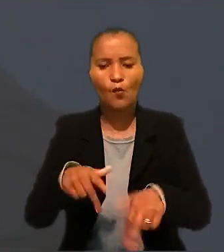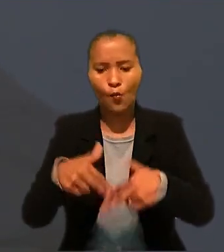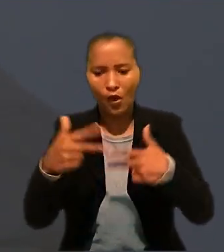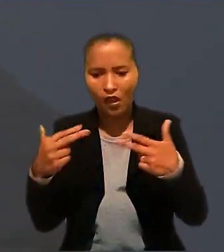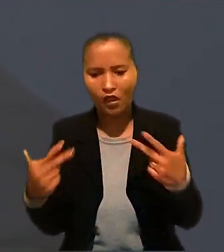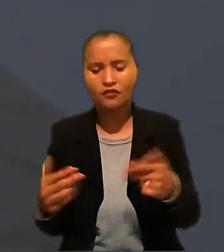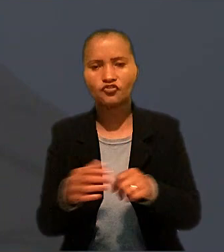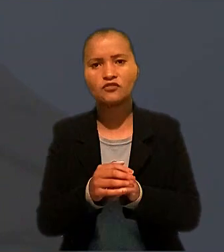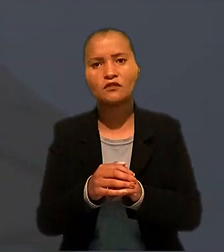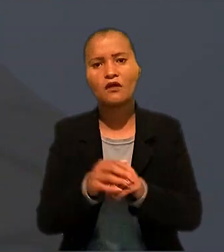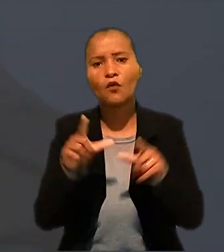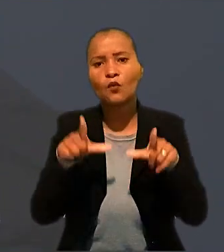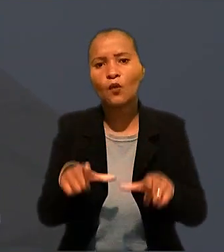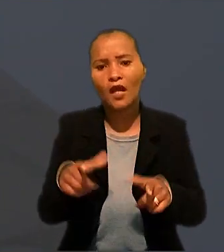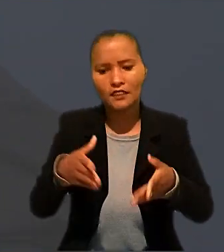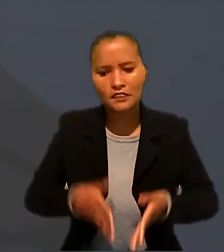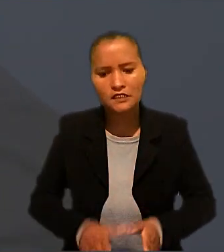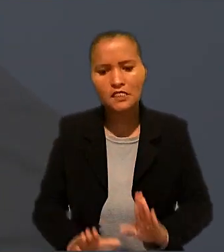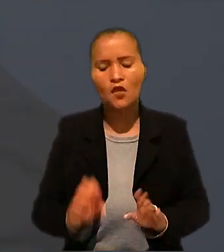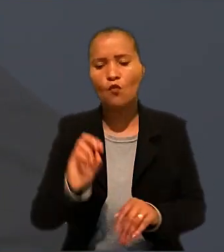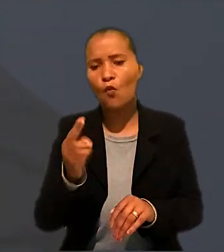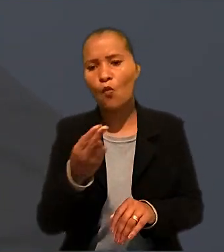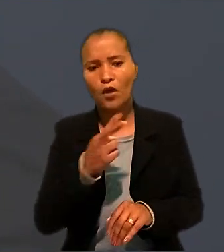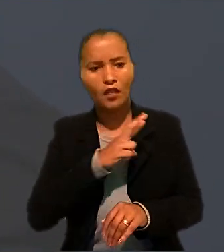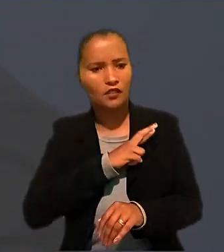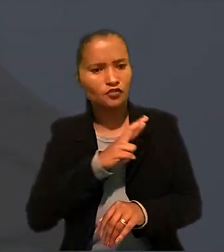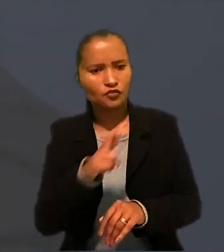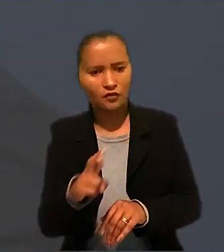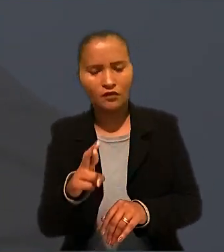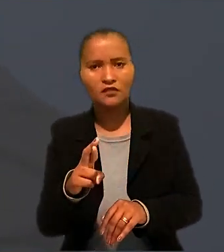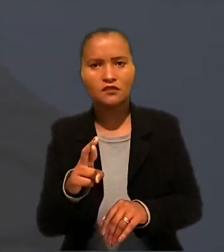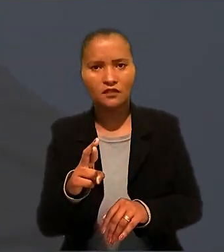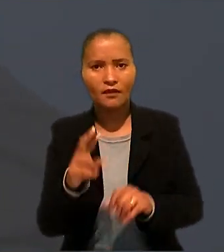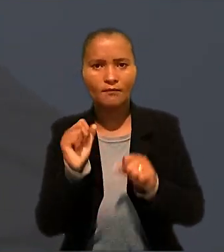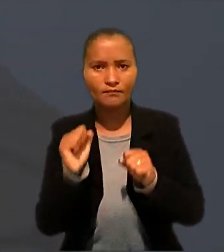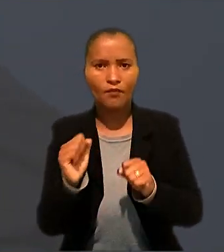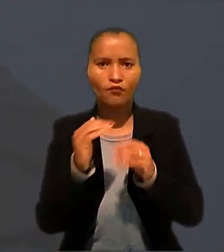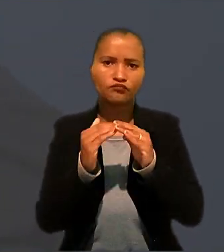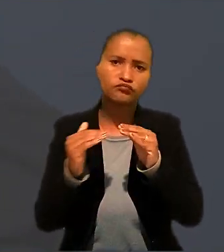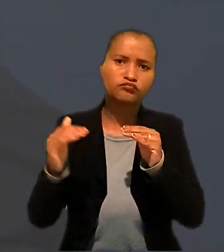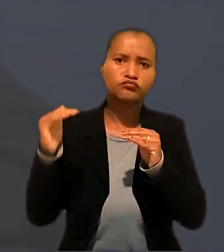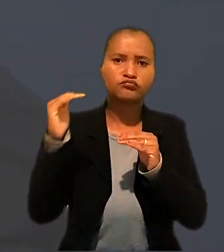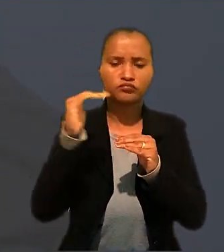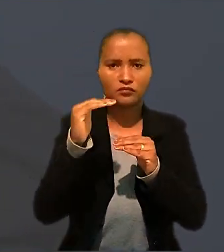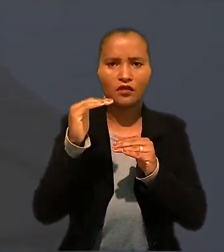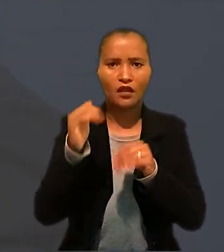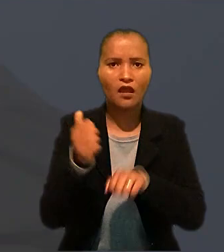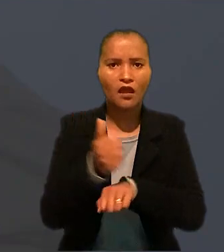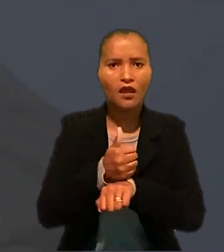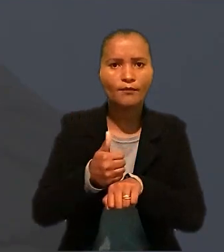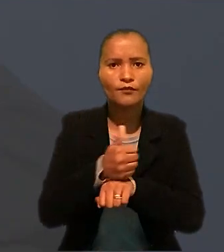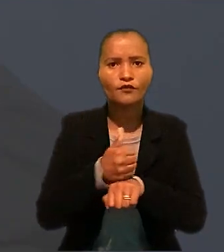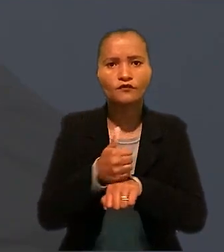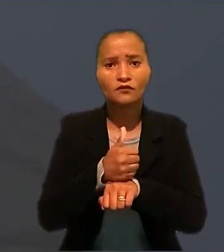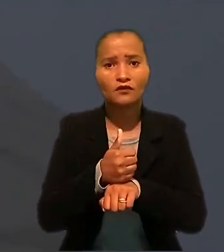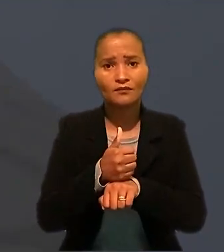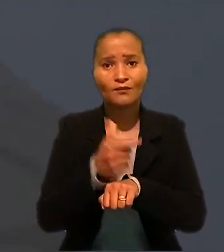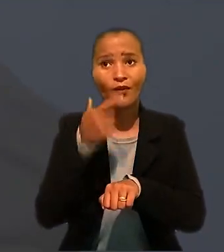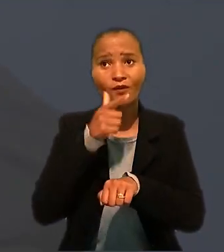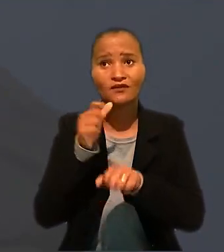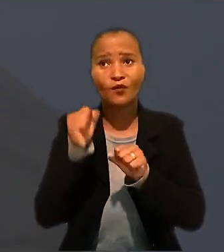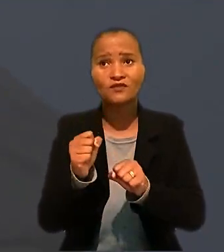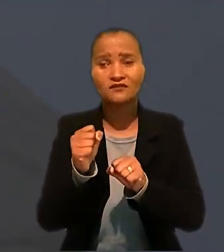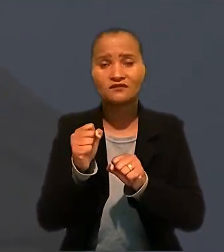ordem, de origem ou religiosa, possa ascender a cargos, possa ascender